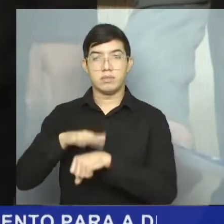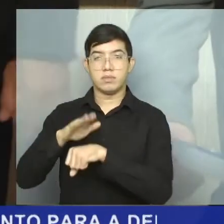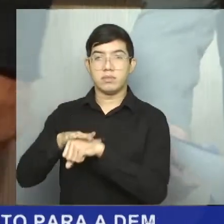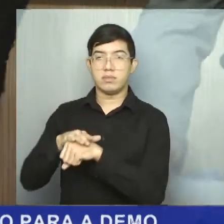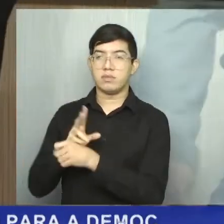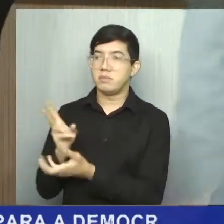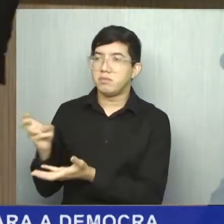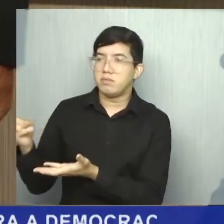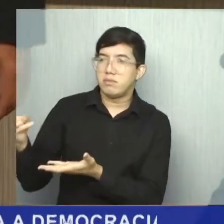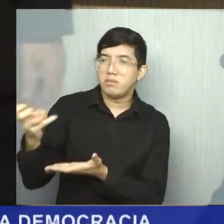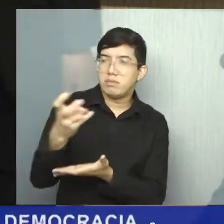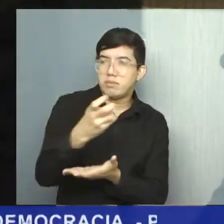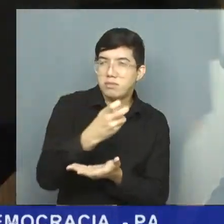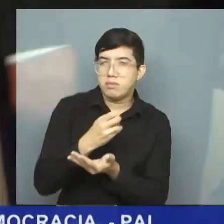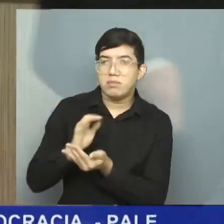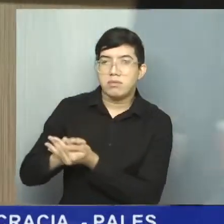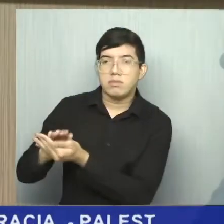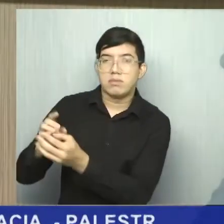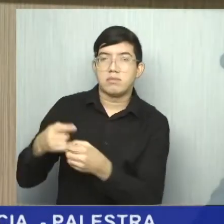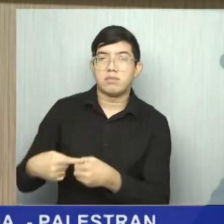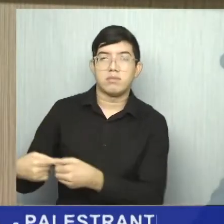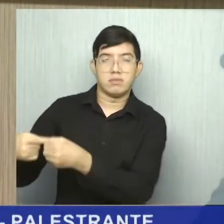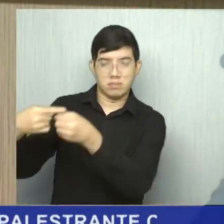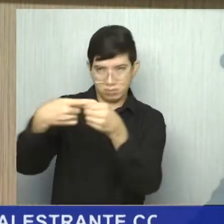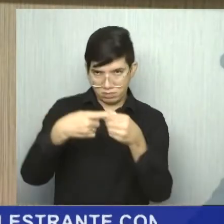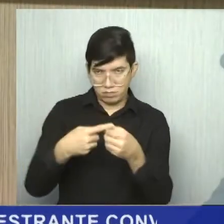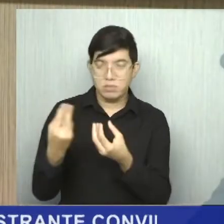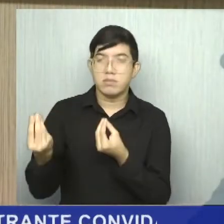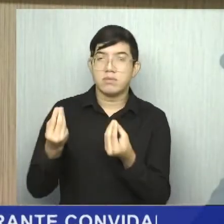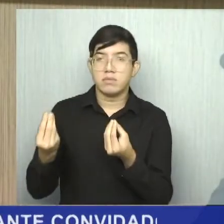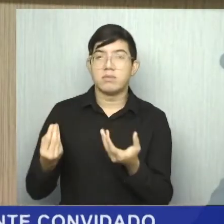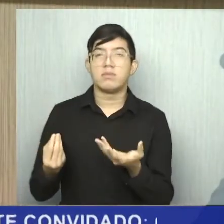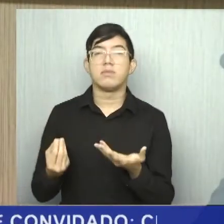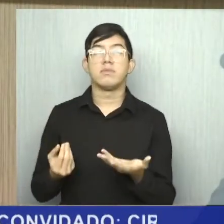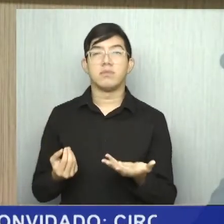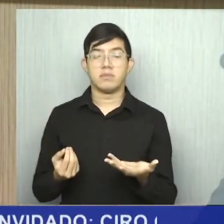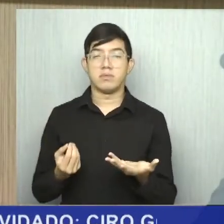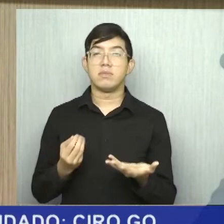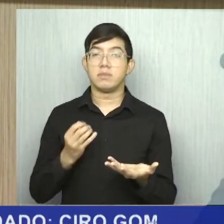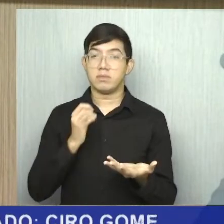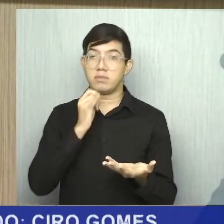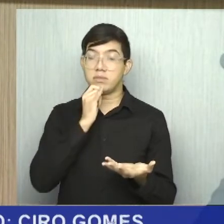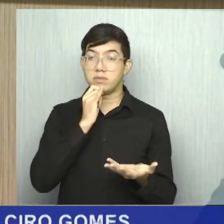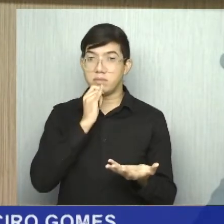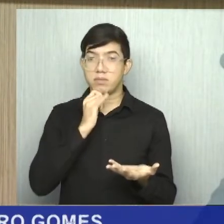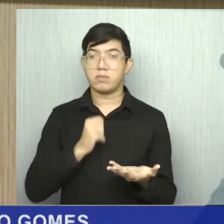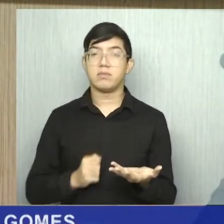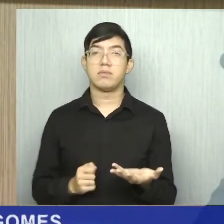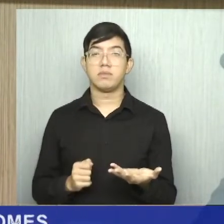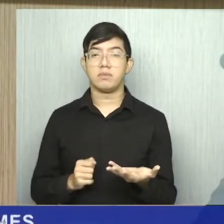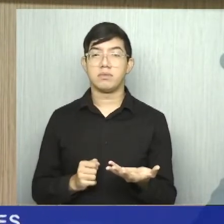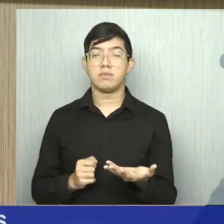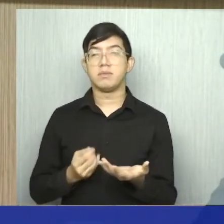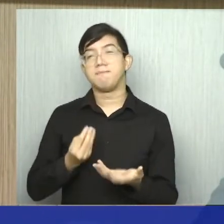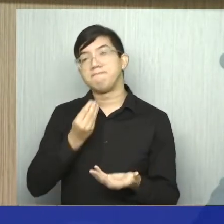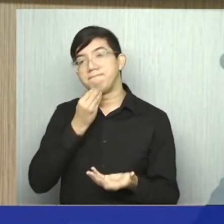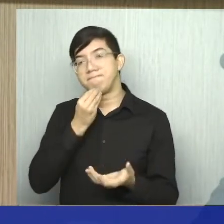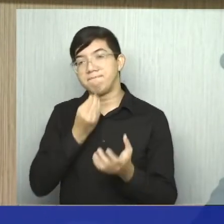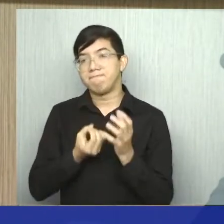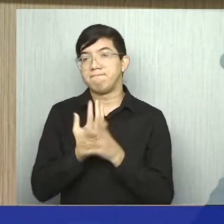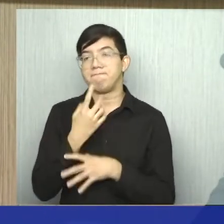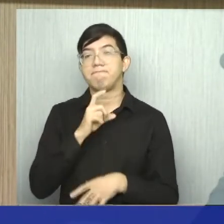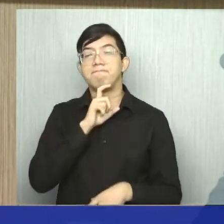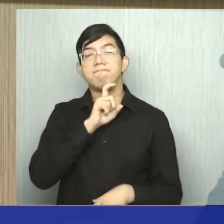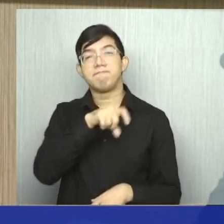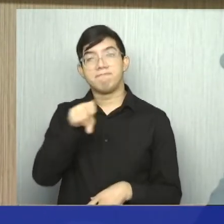Ele quebrou a lógica da Constituição de participação, de partilha dos recursos. Como? Ao invés de criar impostos, que são partilhados,